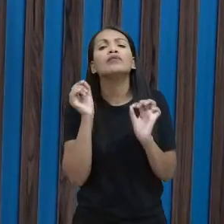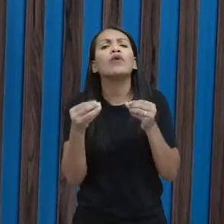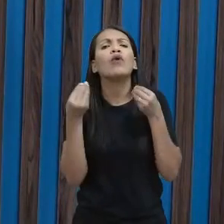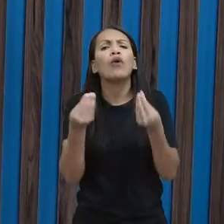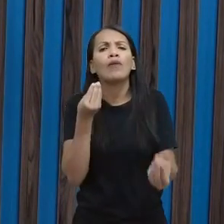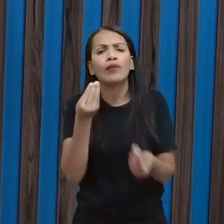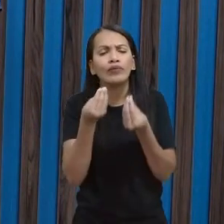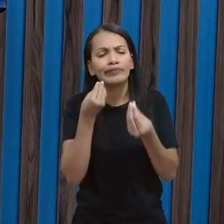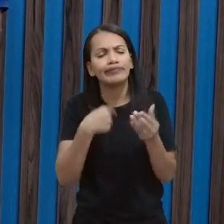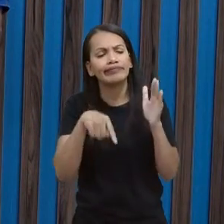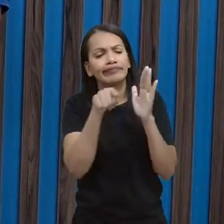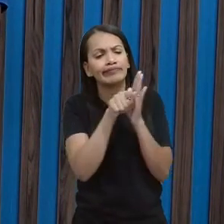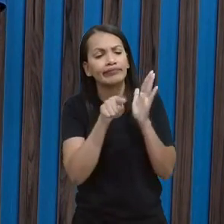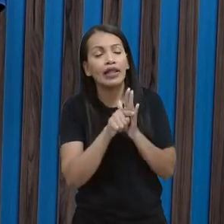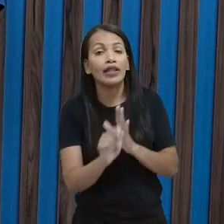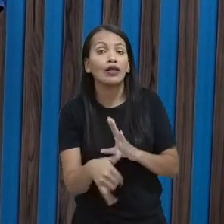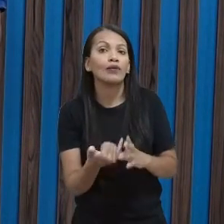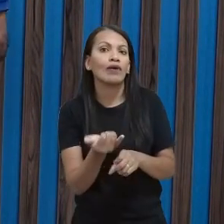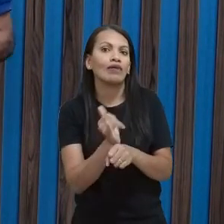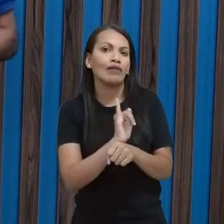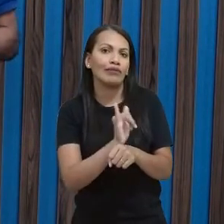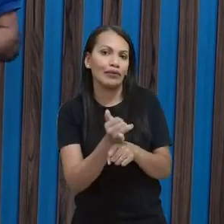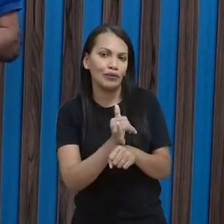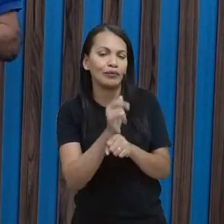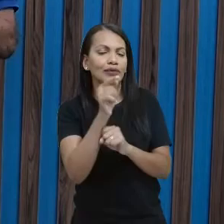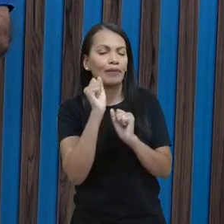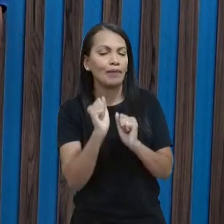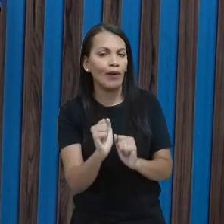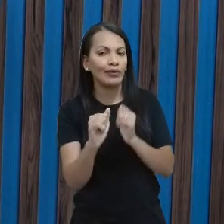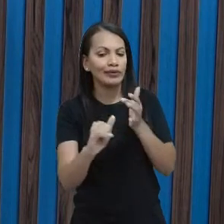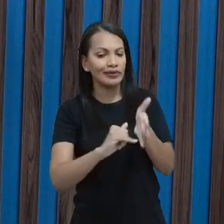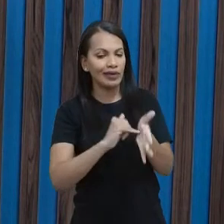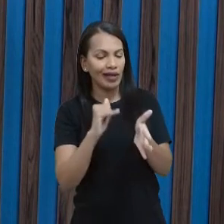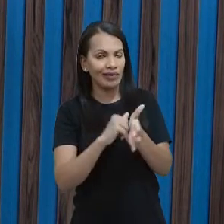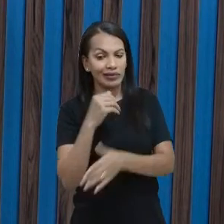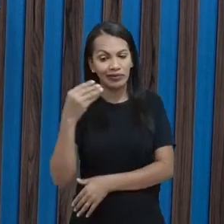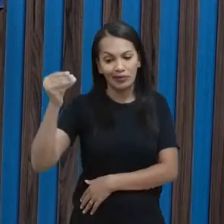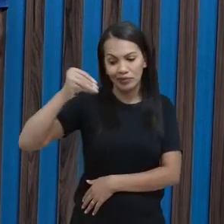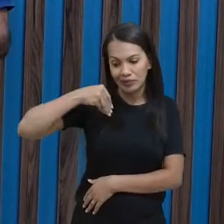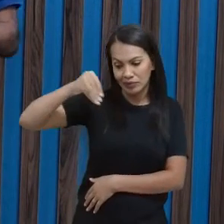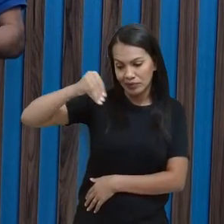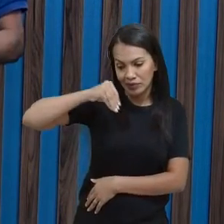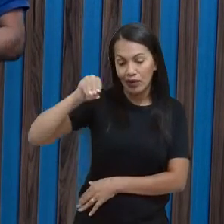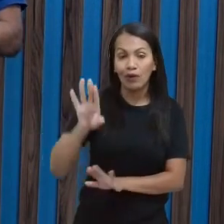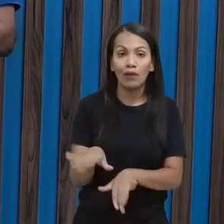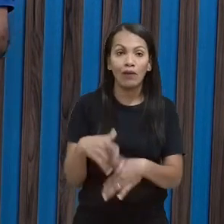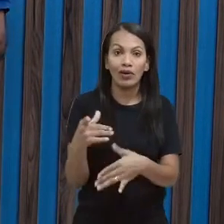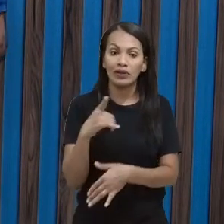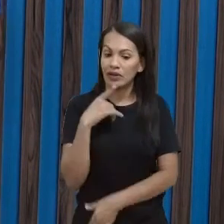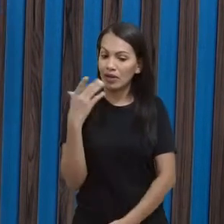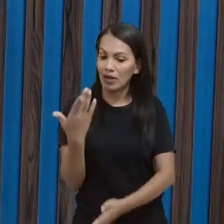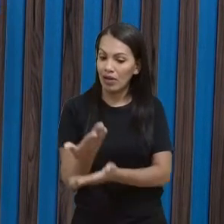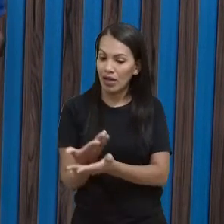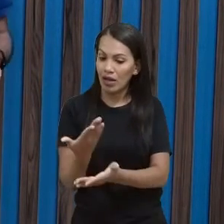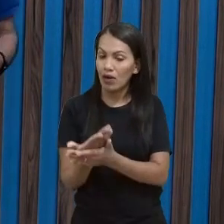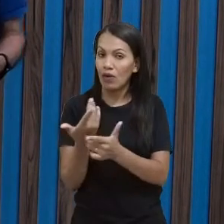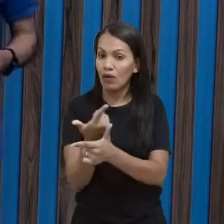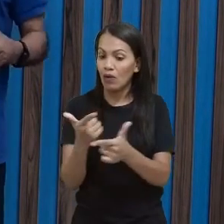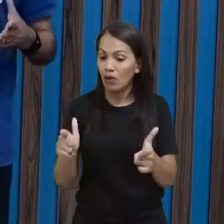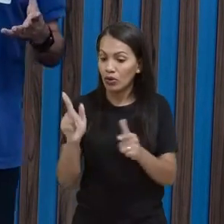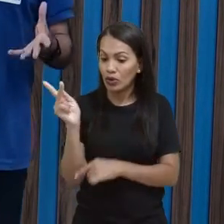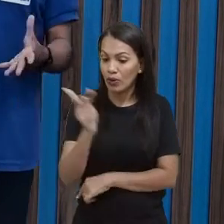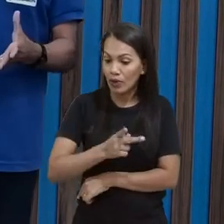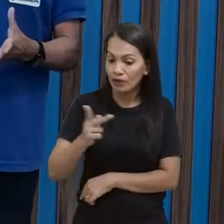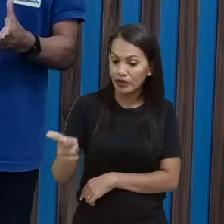no canal. E aí quando você se inscreve no canal, você ativa os sininhos de notificações, porque quando tiver aula de Ricardinho ou de outro professor